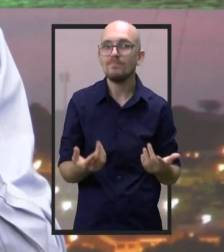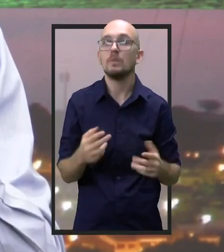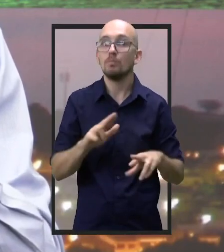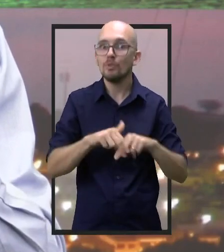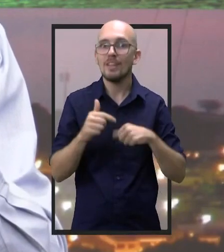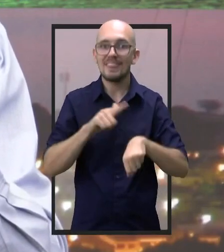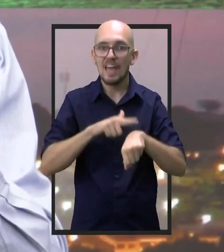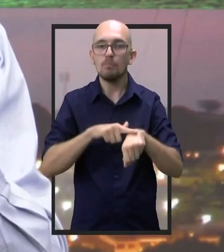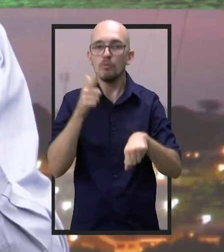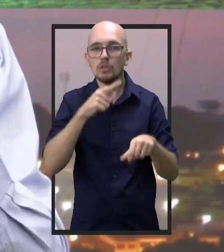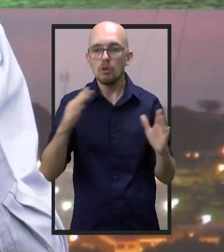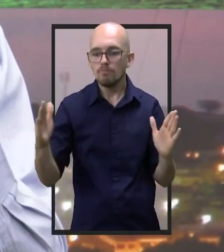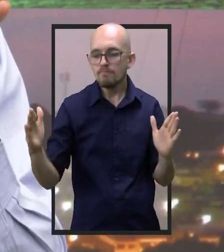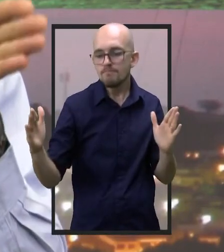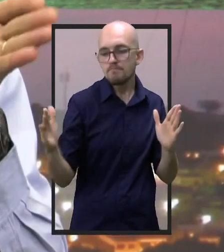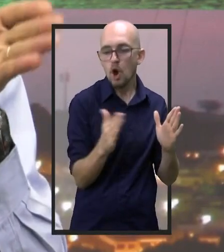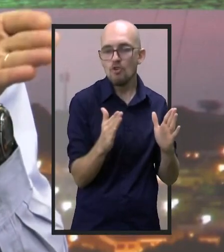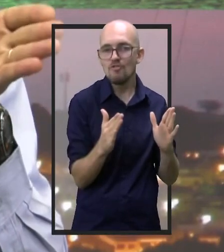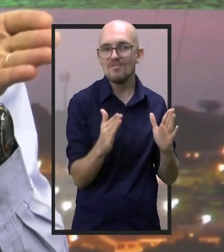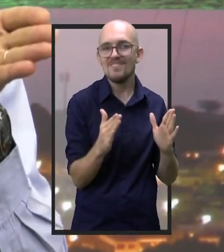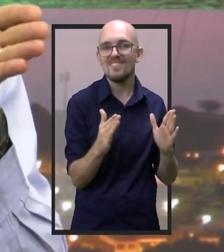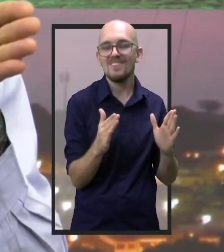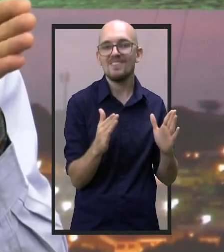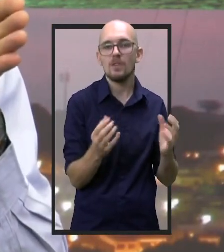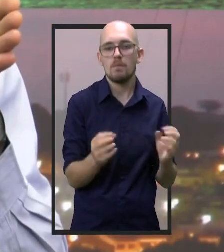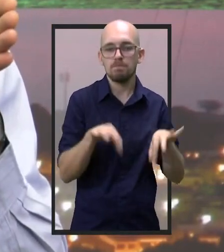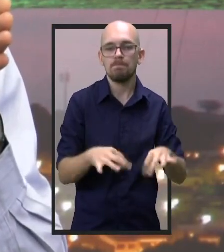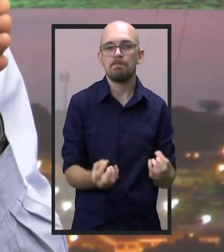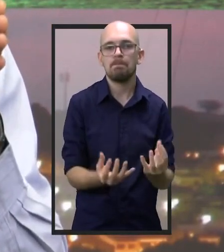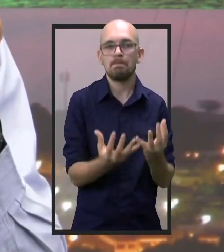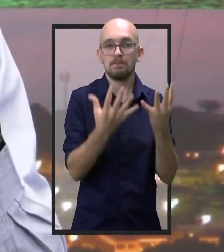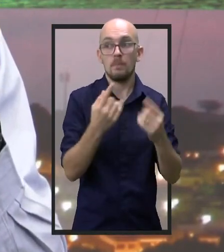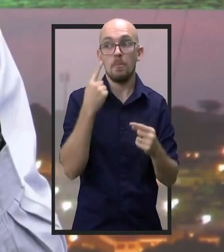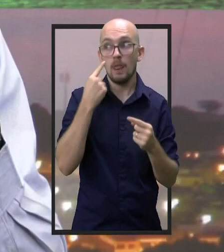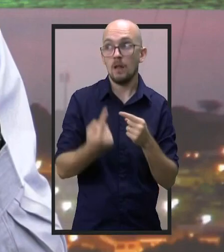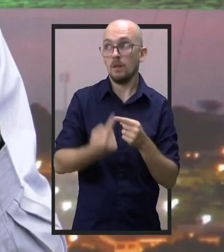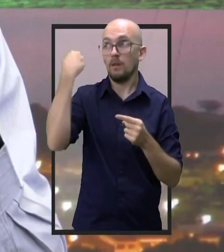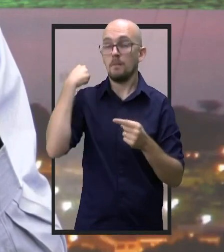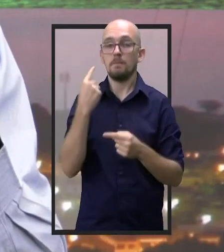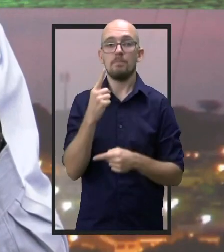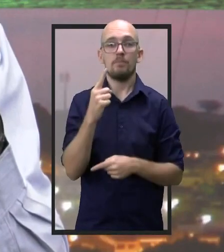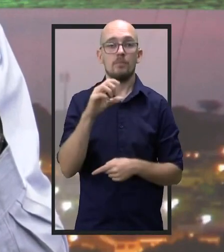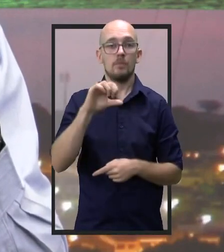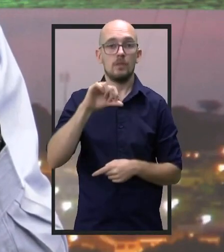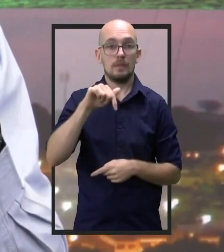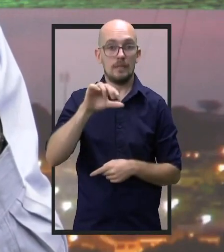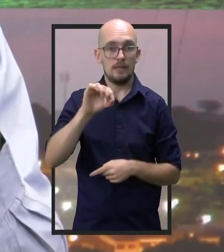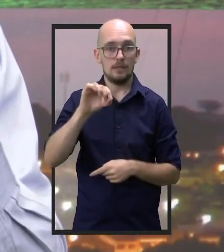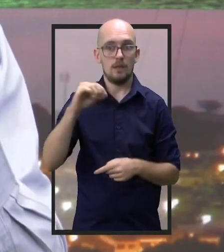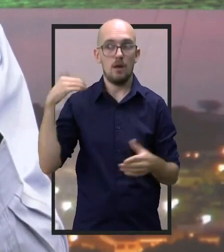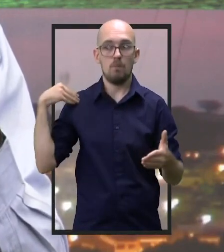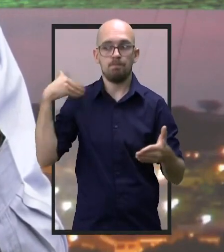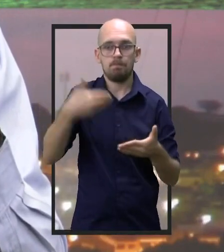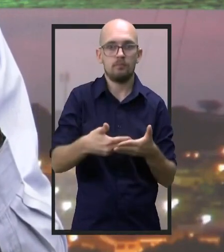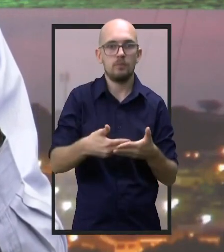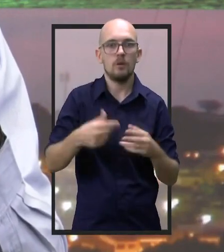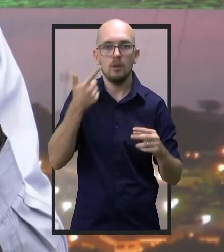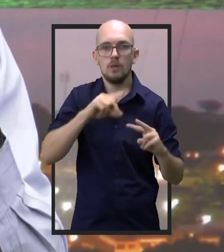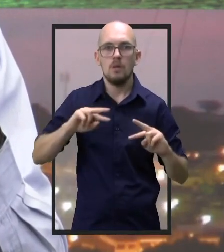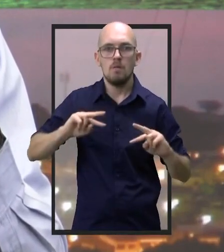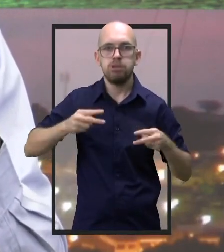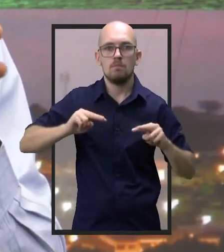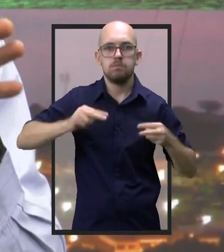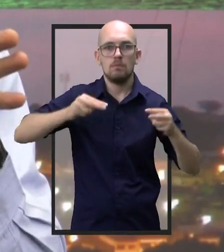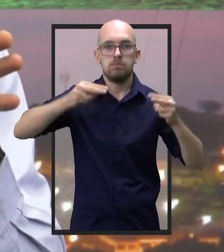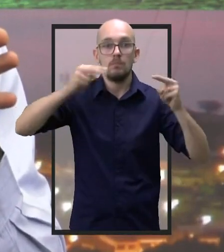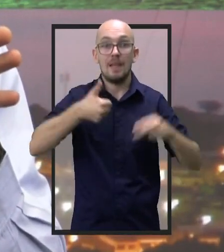produtividade. Hoje, que de 70 para cá, nós multiplicamos por 10 e o espaço